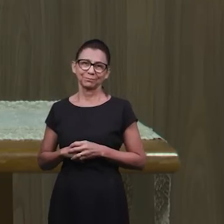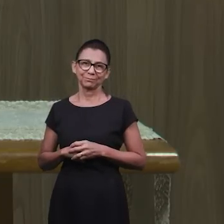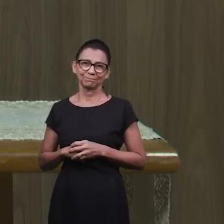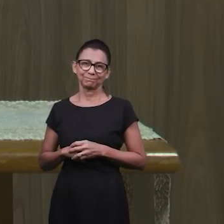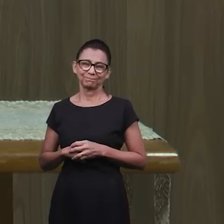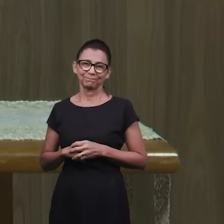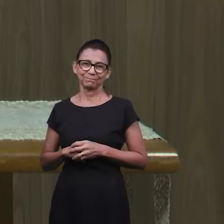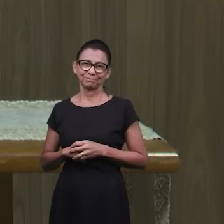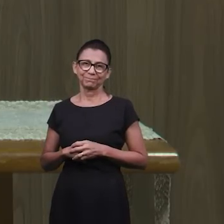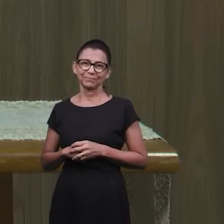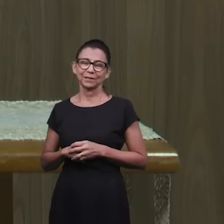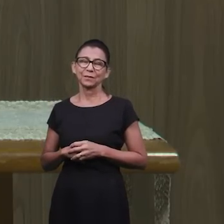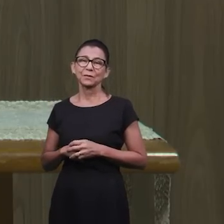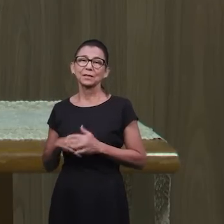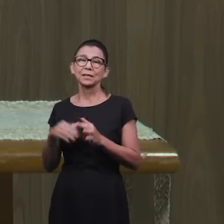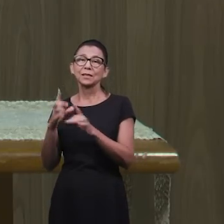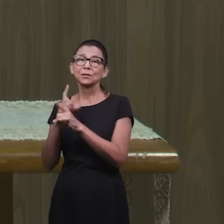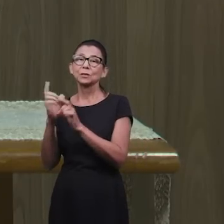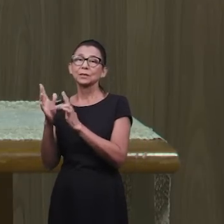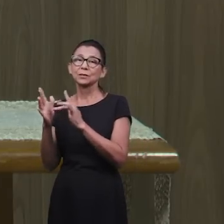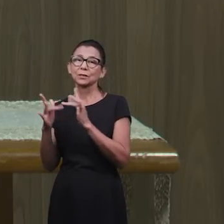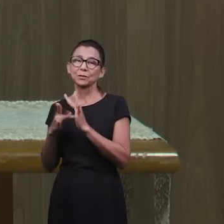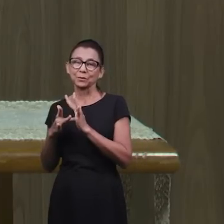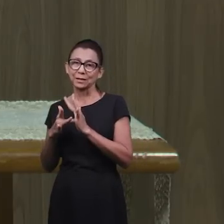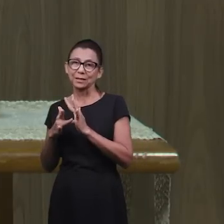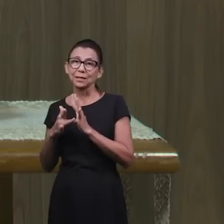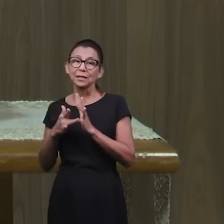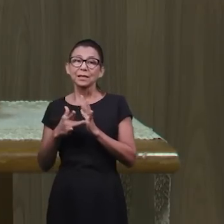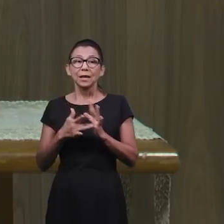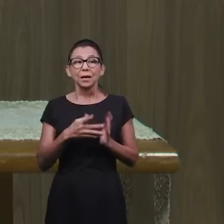que pode perdoar pecados é o Senhor Jesus,